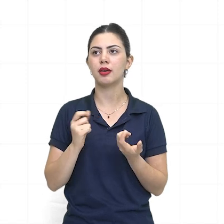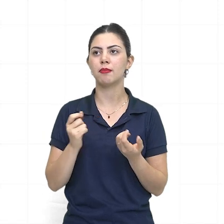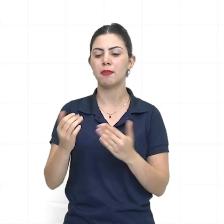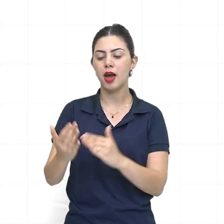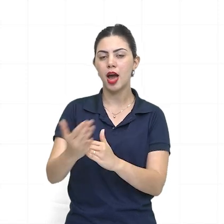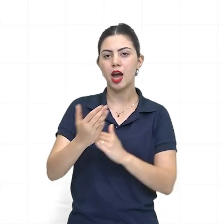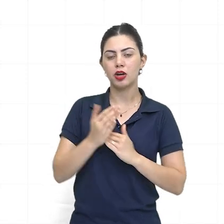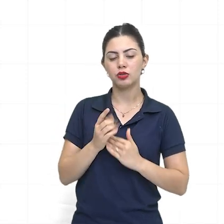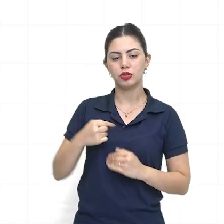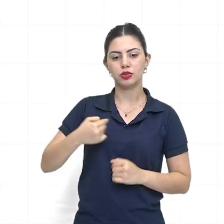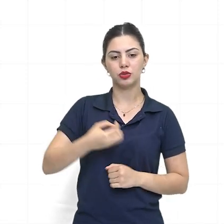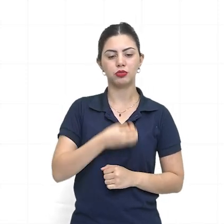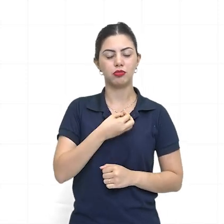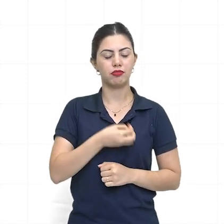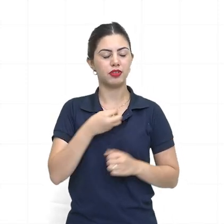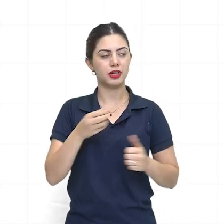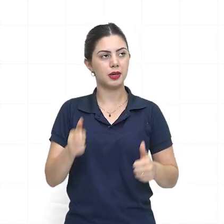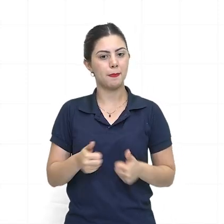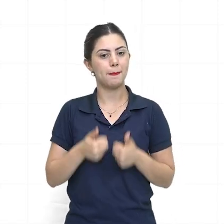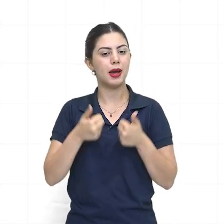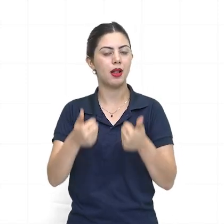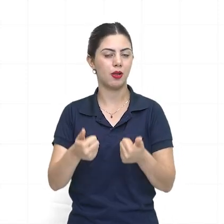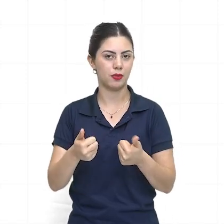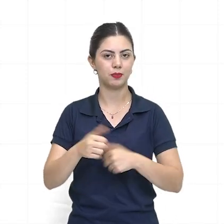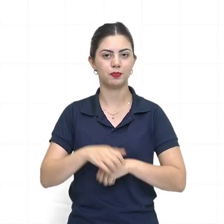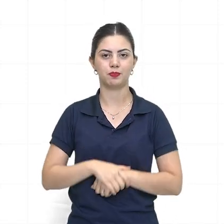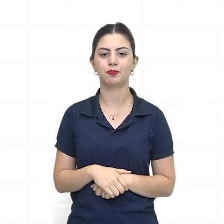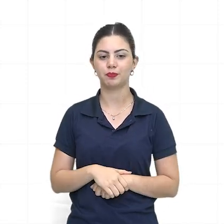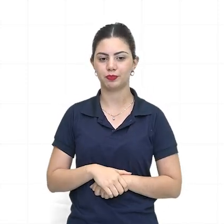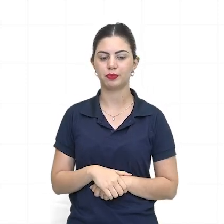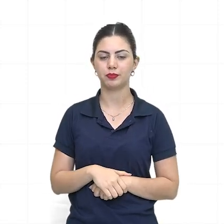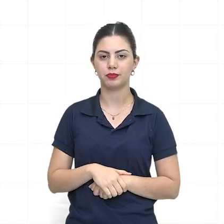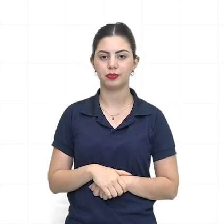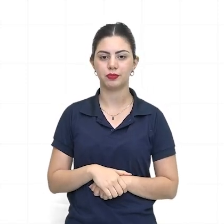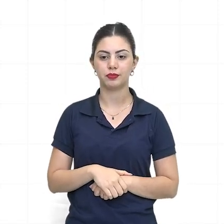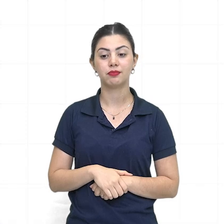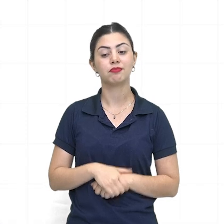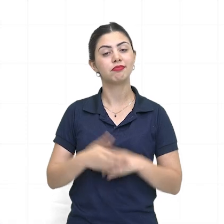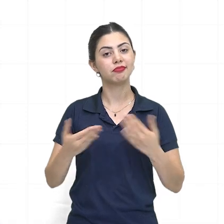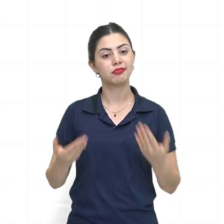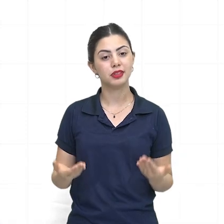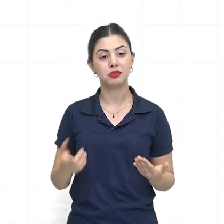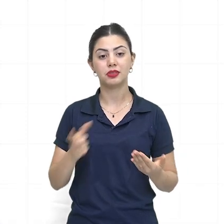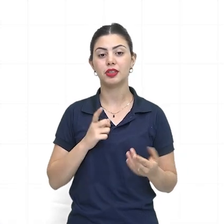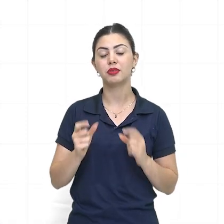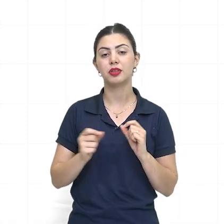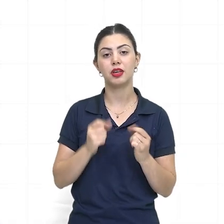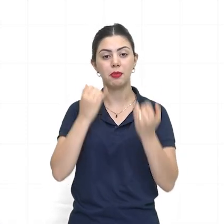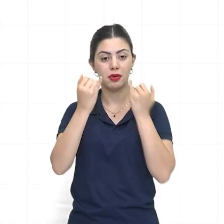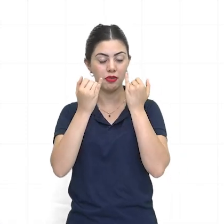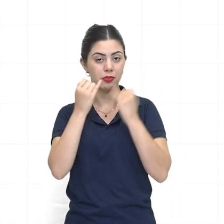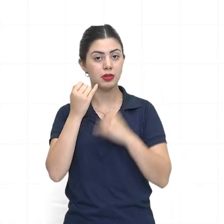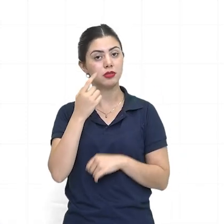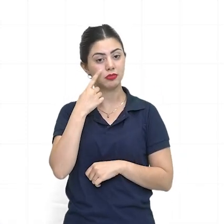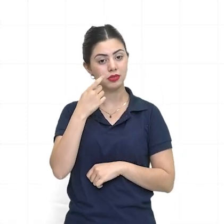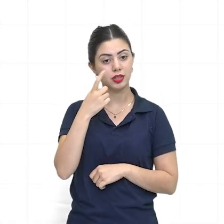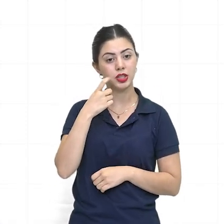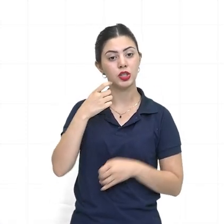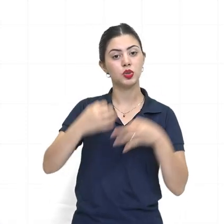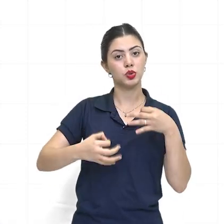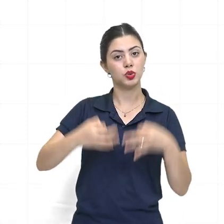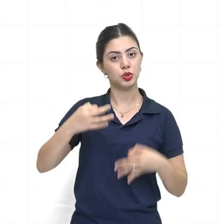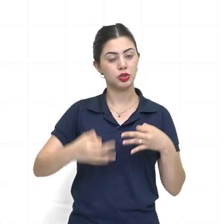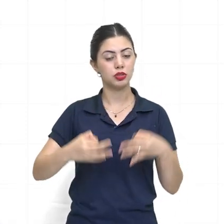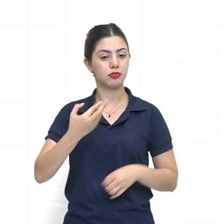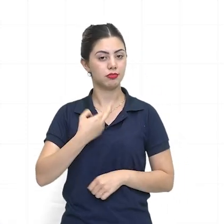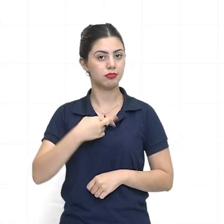que significa nirvana, né? Por fim, eu quero deixar uma mensagem muito interessante sobre justiça e